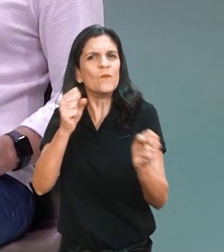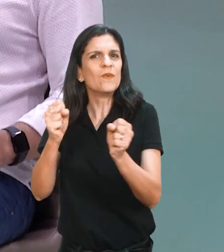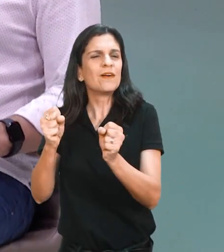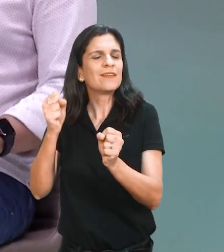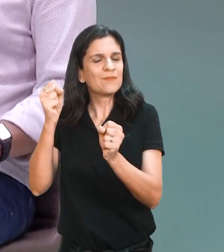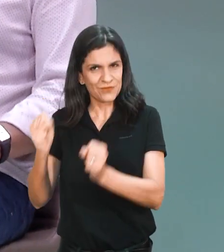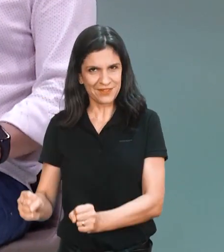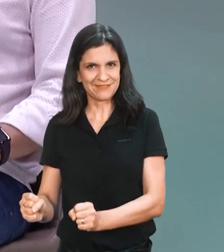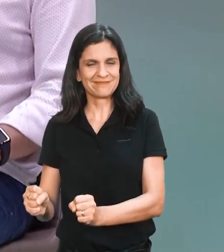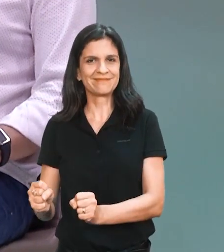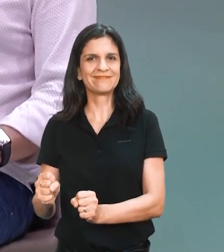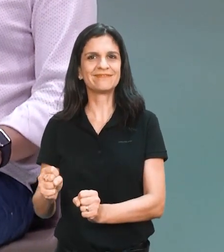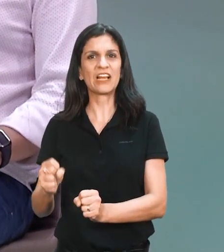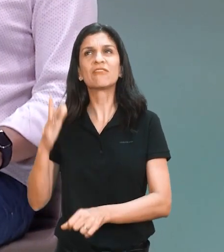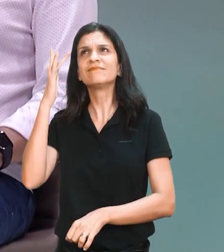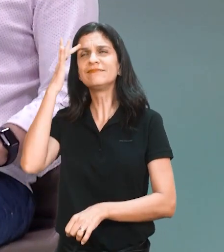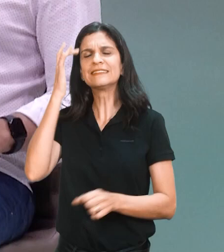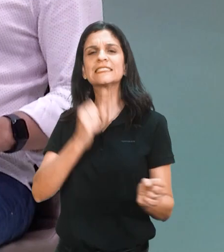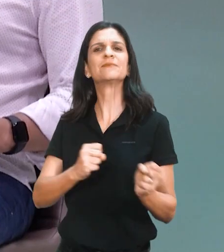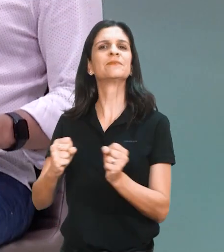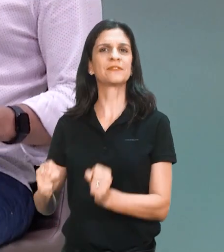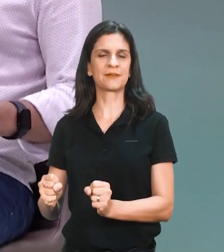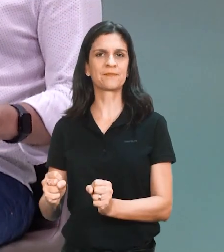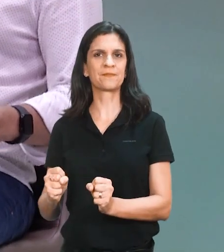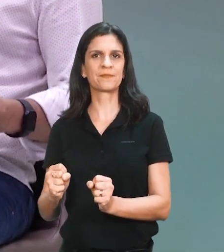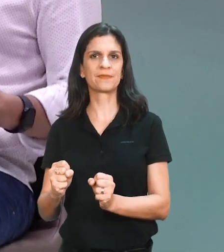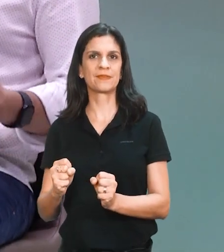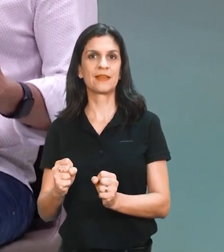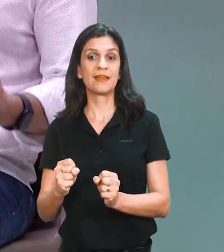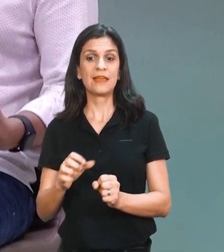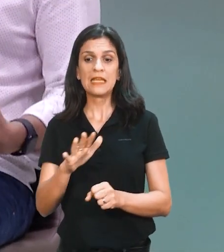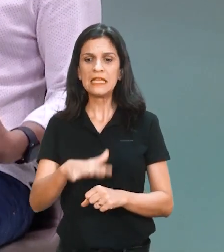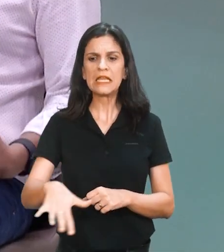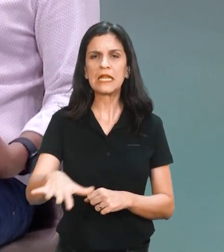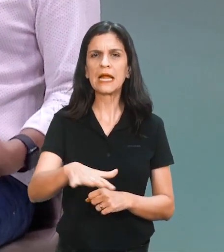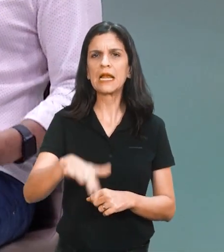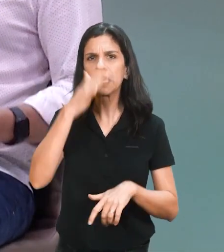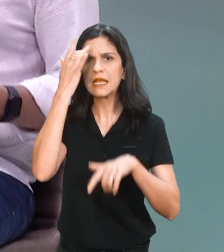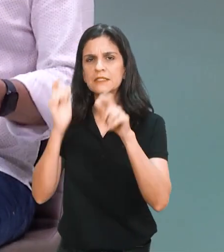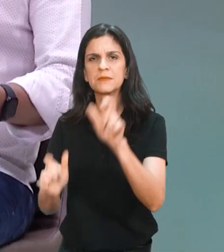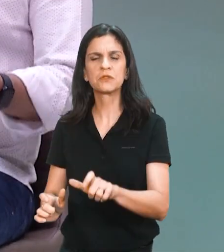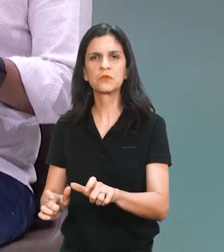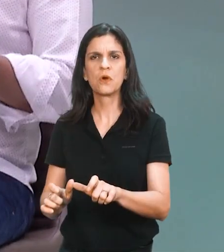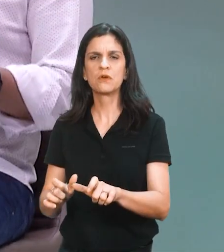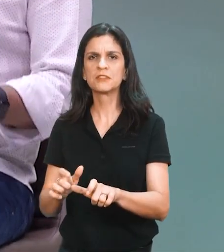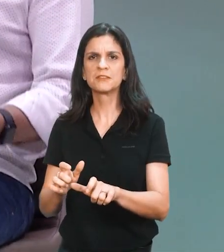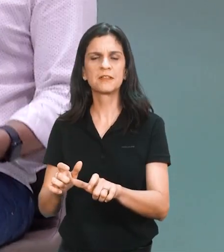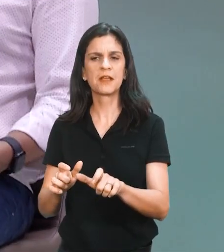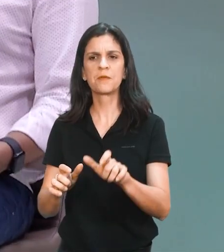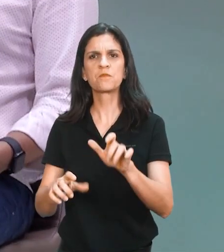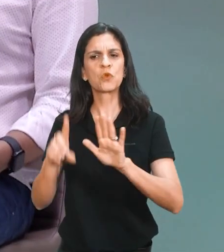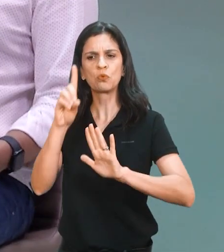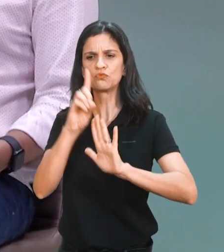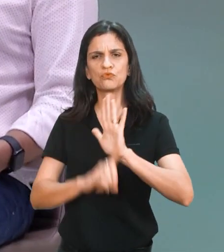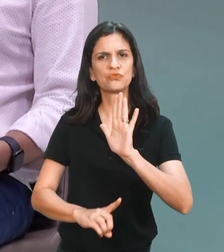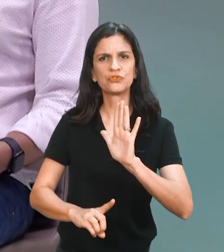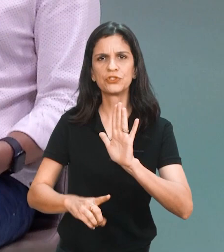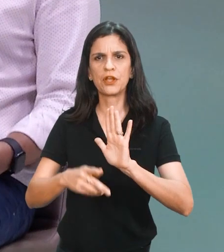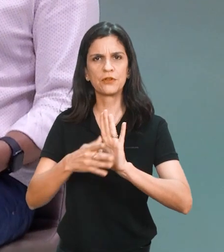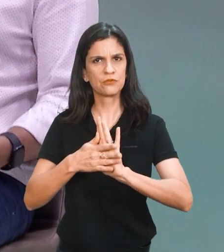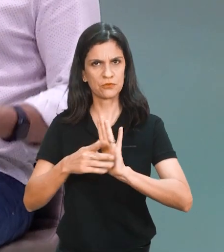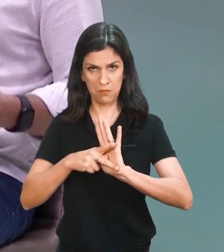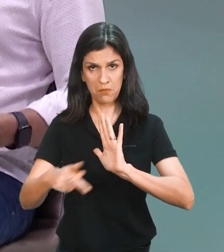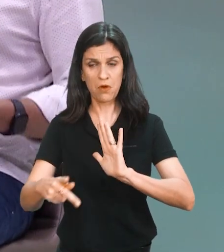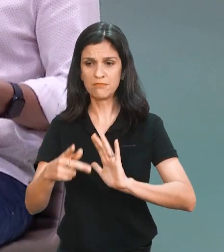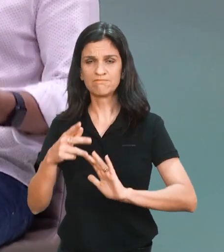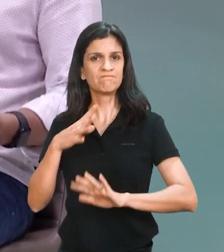assim, conhecimento é poder. E o que a gente percebe, principalmente na periferia, que as pessoas não têm o conhecimento dos direitos